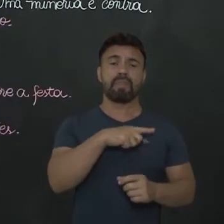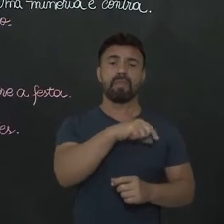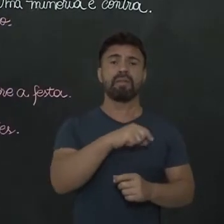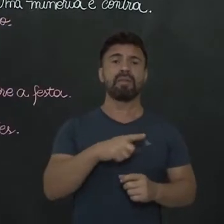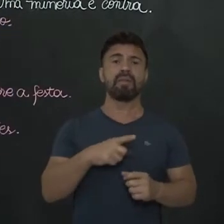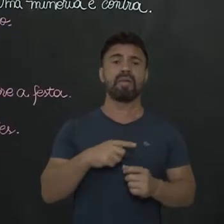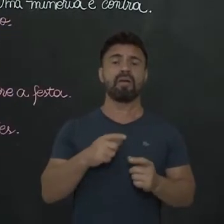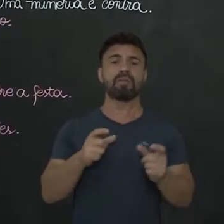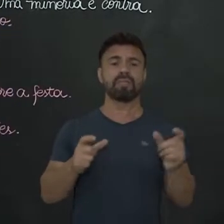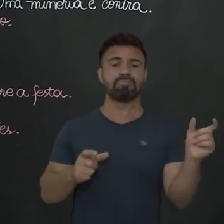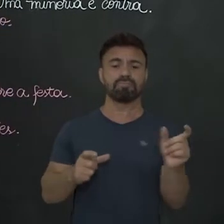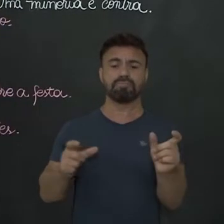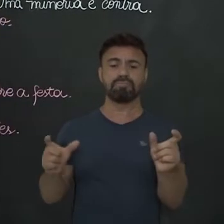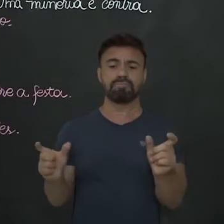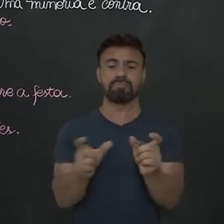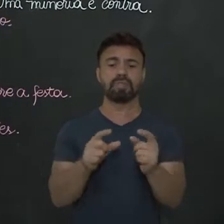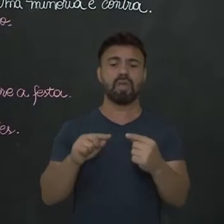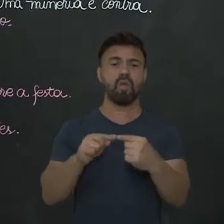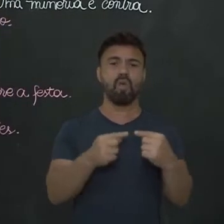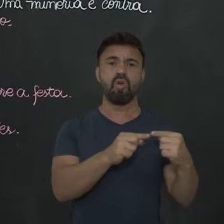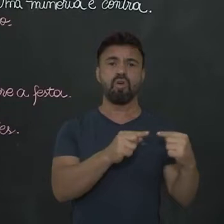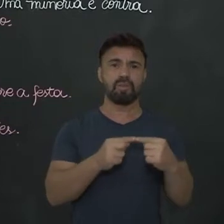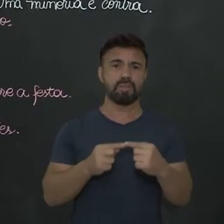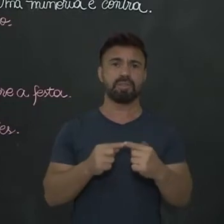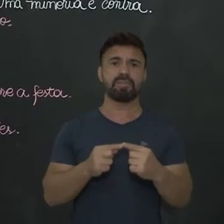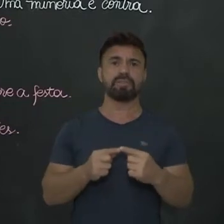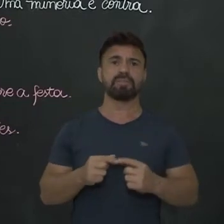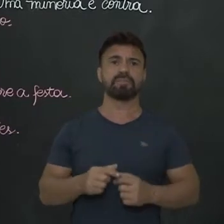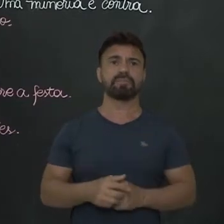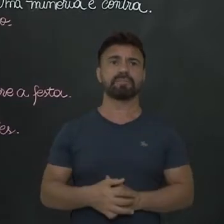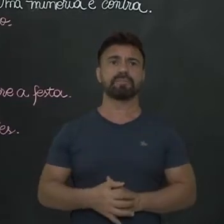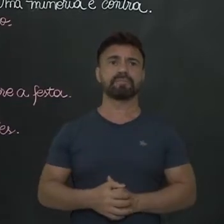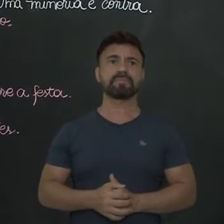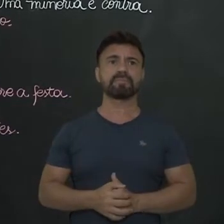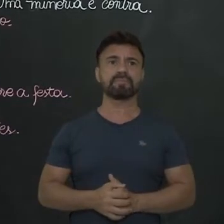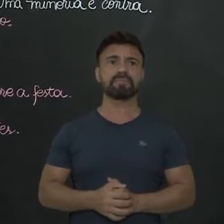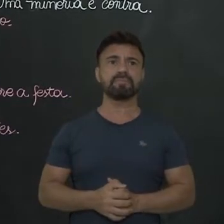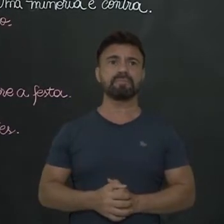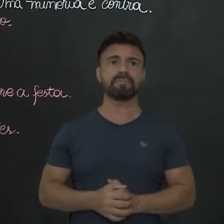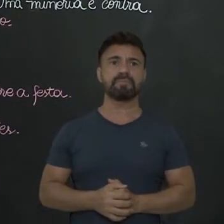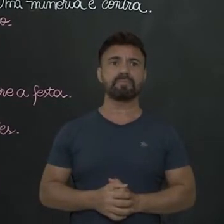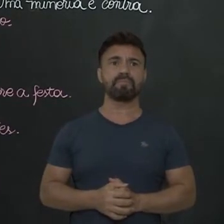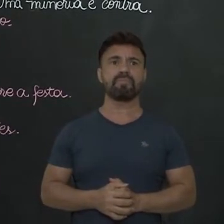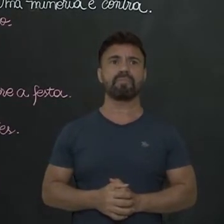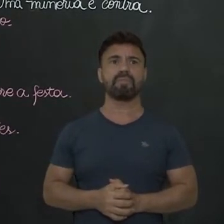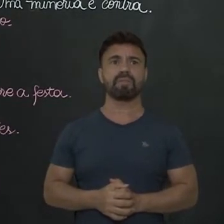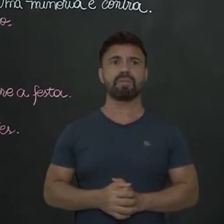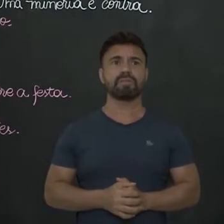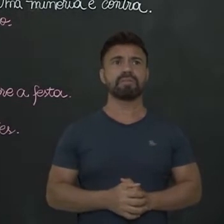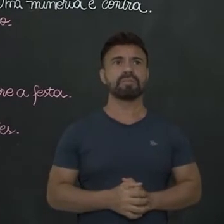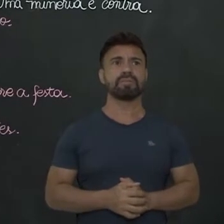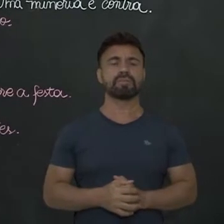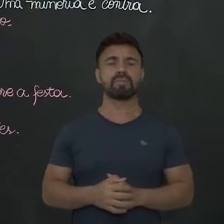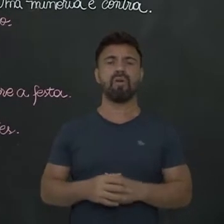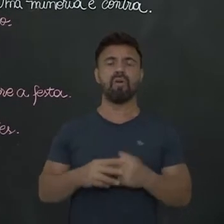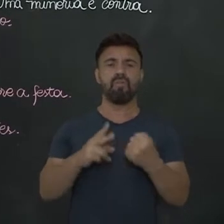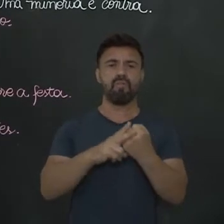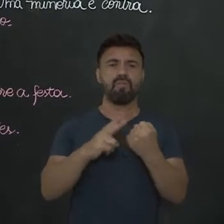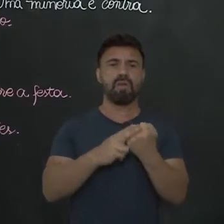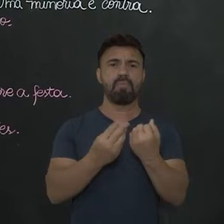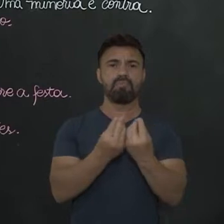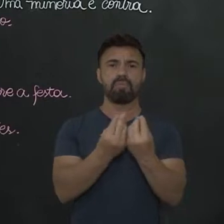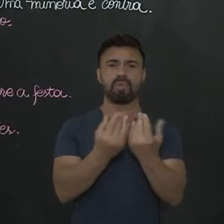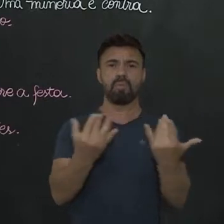eu posso fazer a concordância com ambos os núcleos desse sujeito composto, com o verbo